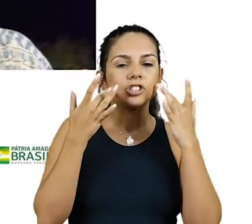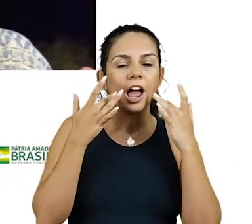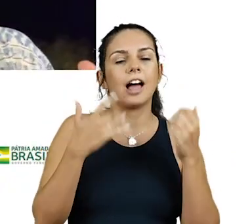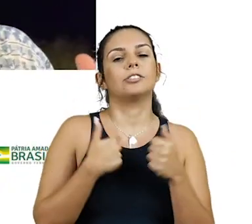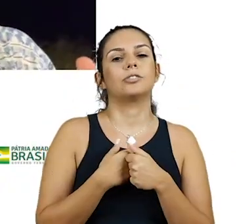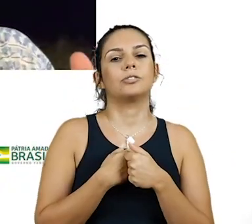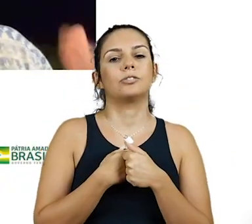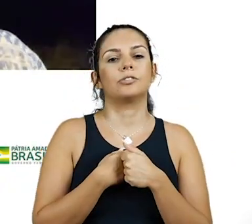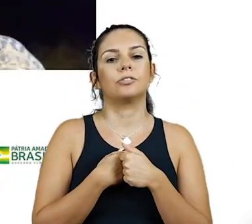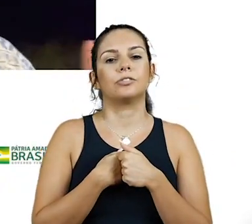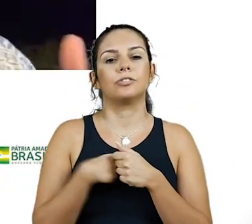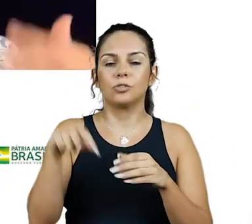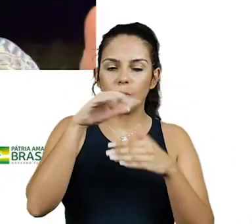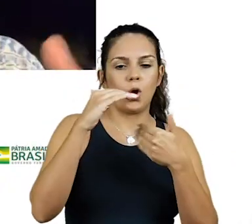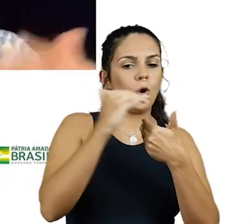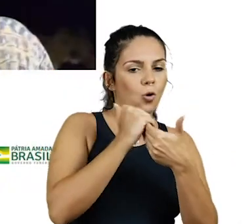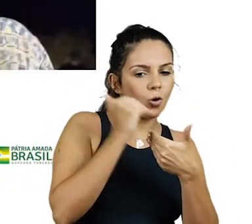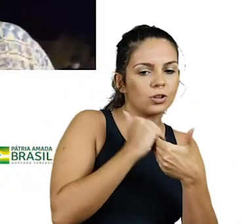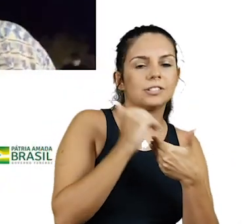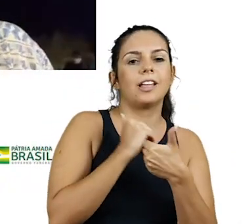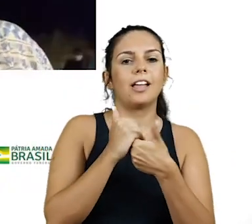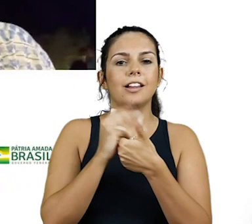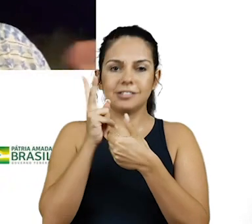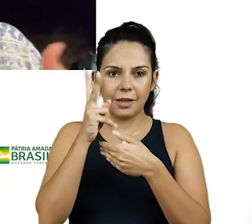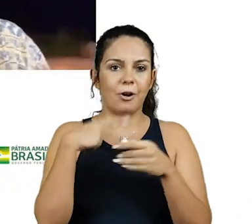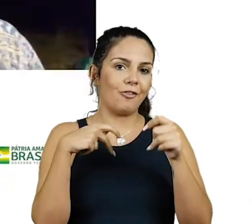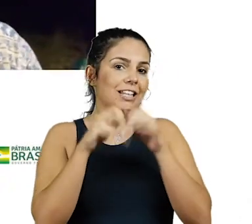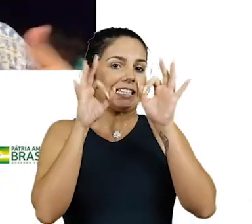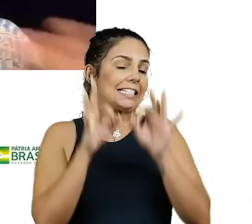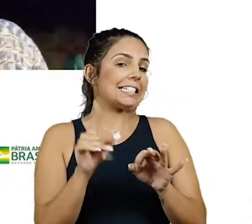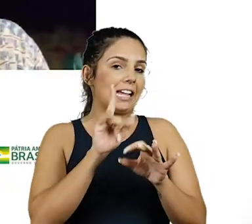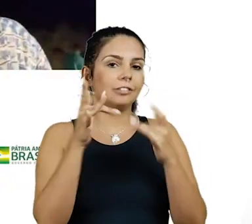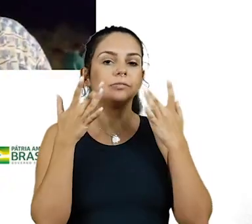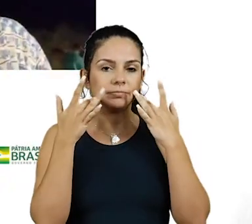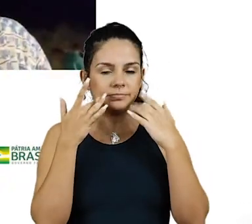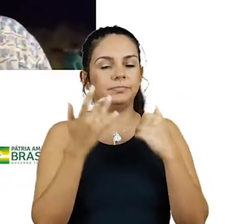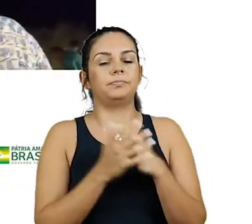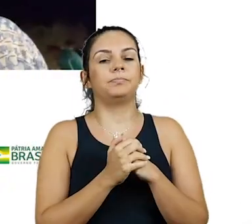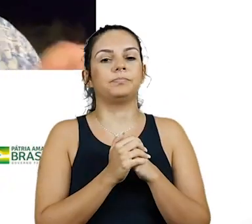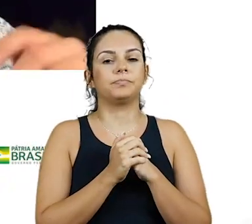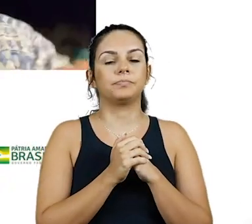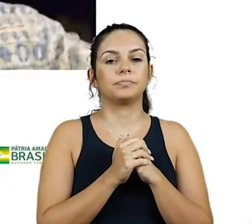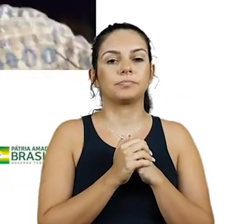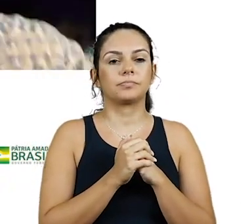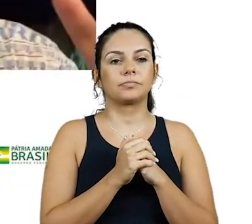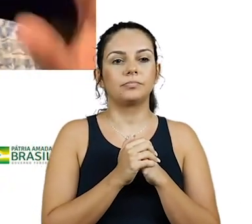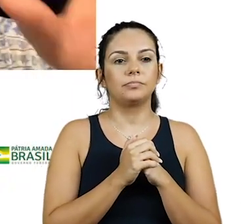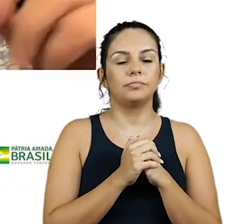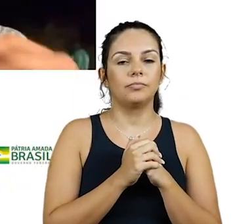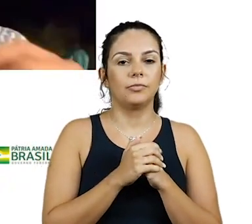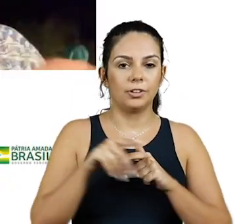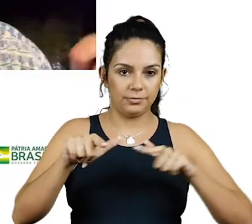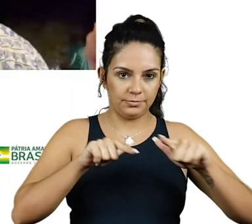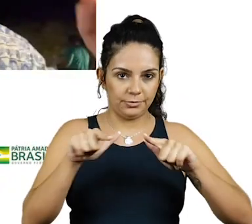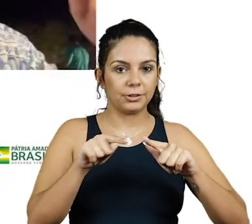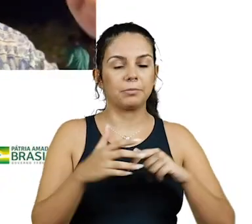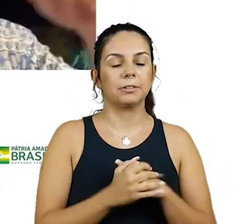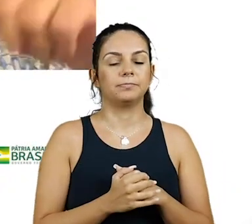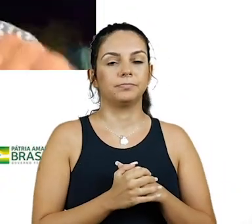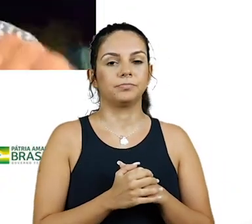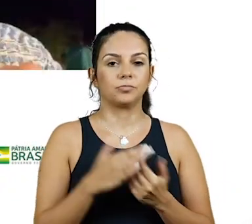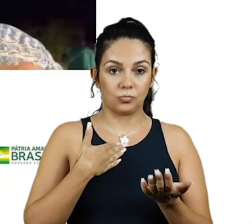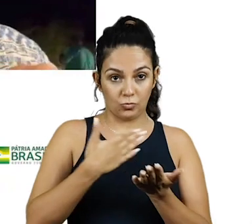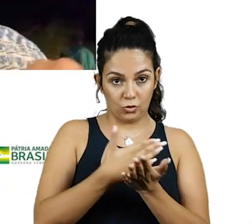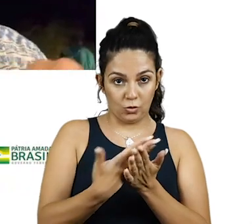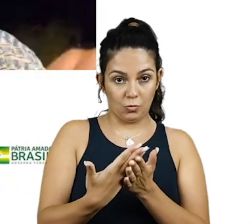recebi esses conselhos, esse toque, com respeito e carinho, que falou gostar de mim. Falei, vou trabalhar, vamos lapidar. E quando